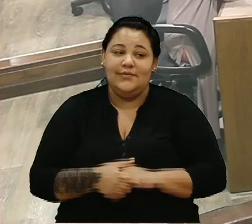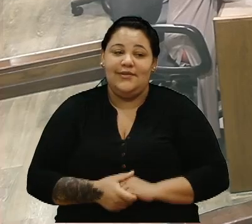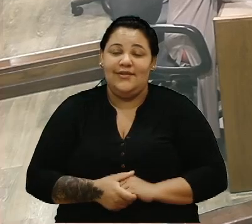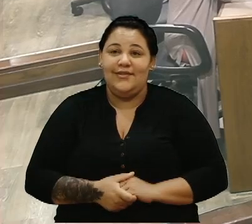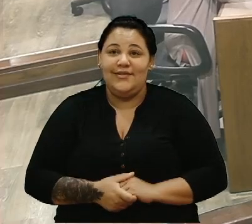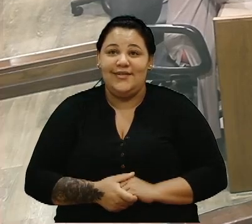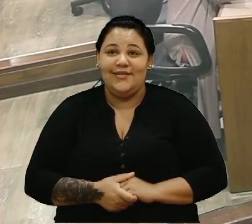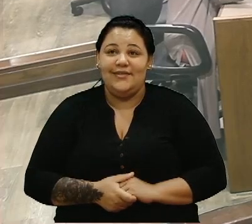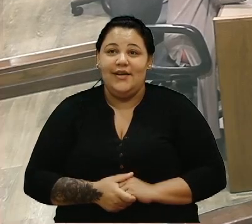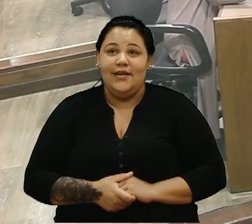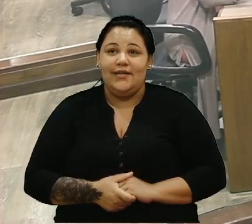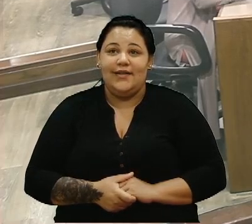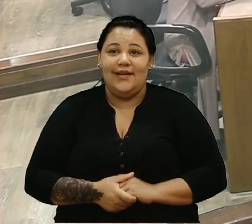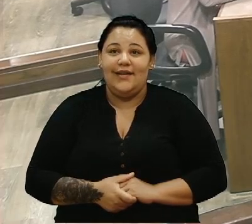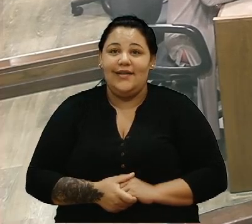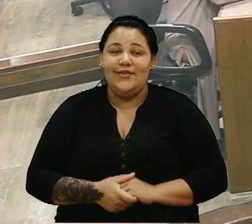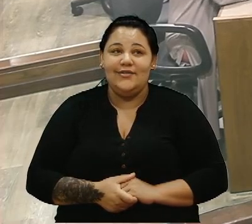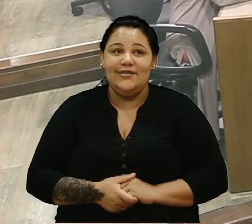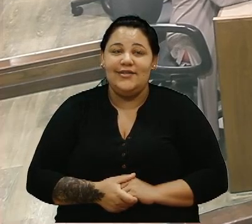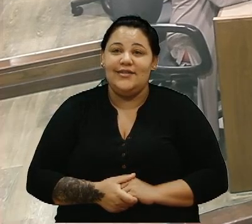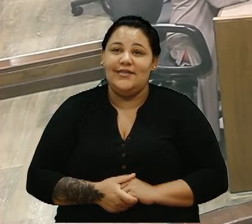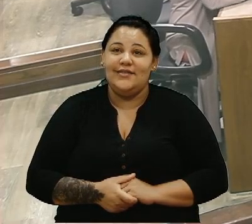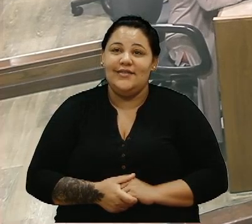Seu à parte, vereador Edson.